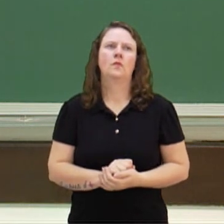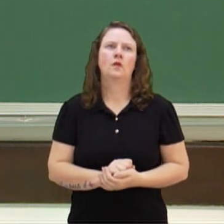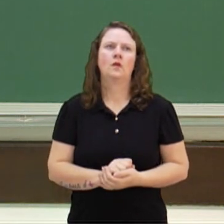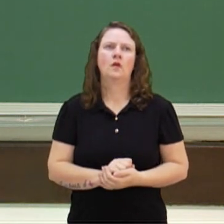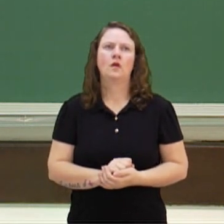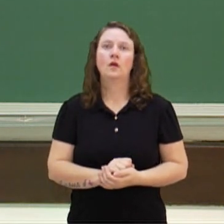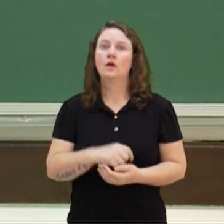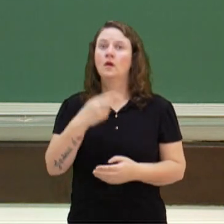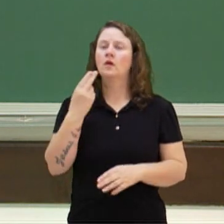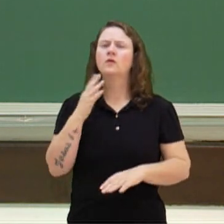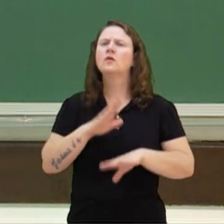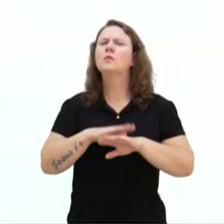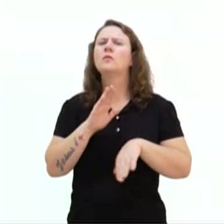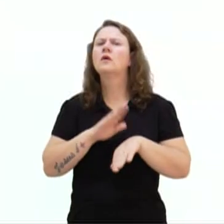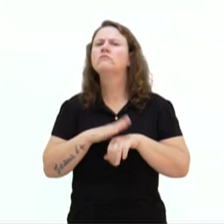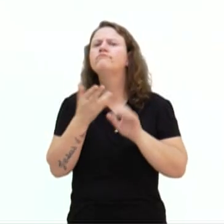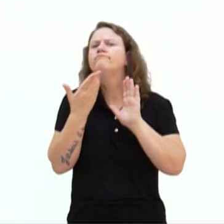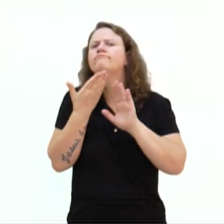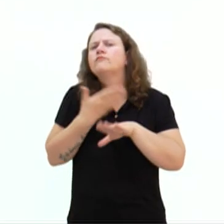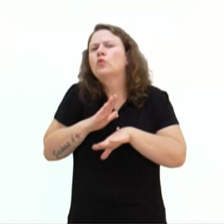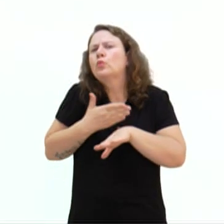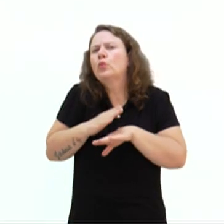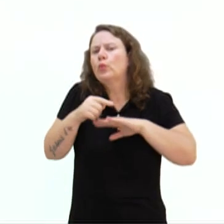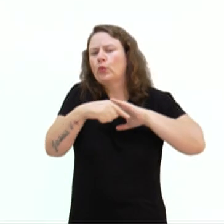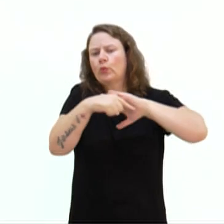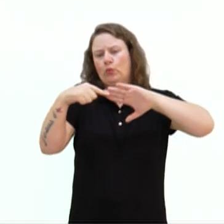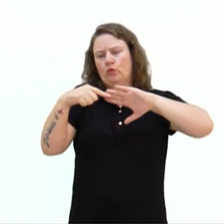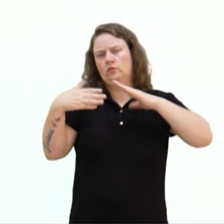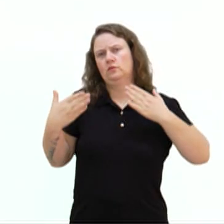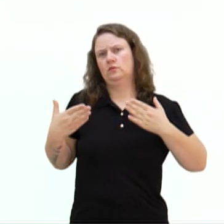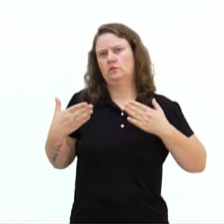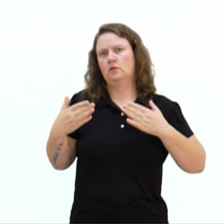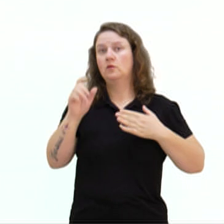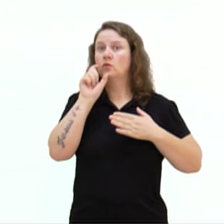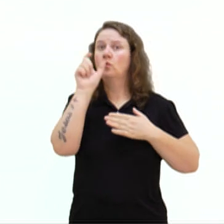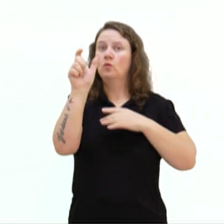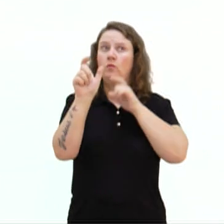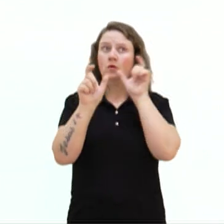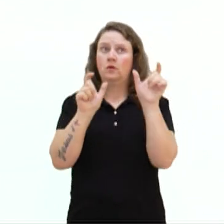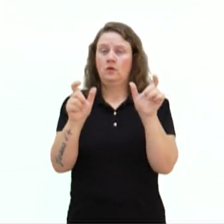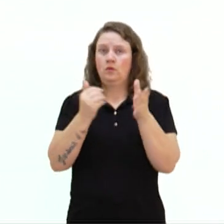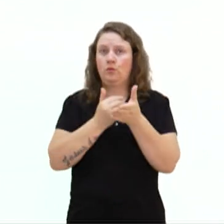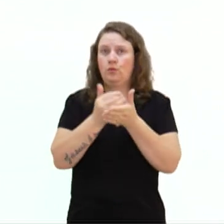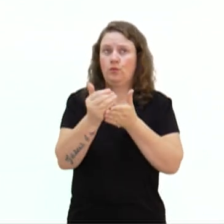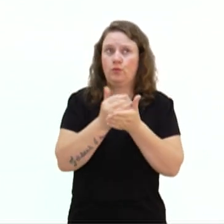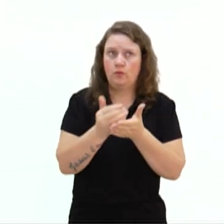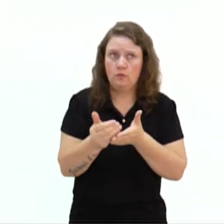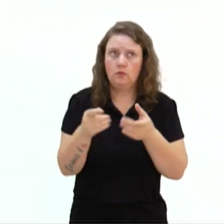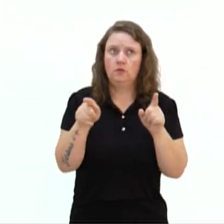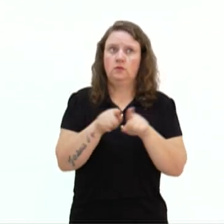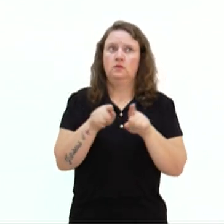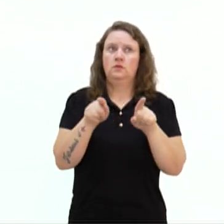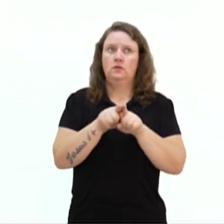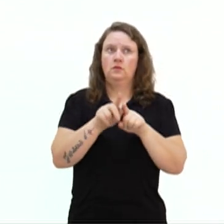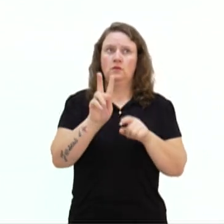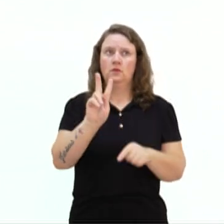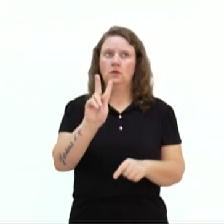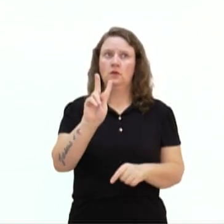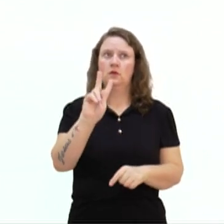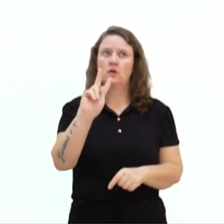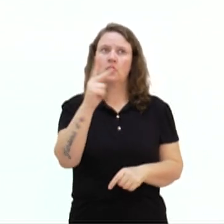Onde mais que nós empregamos o hífen? Então, nós empregamos diante de palavras começadas com H,